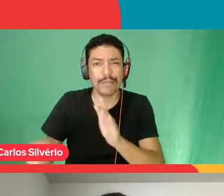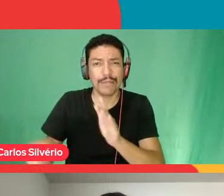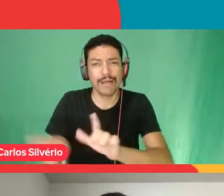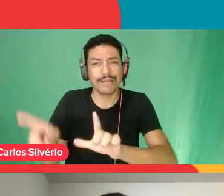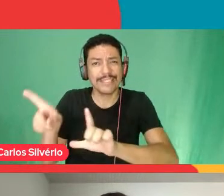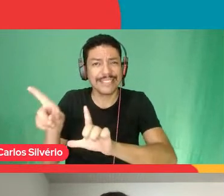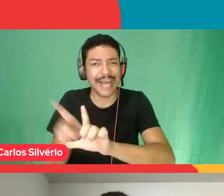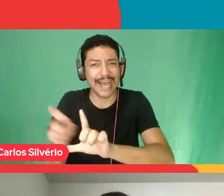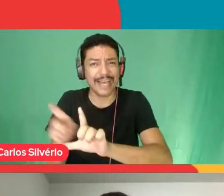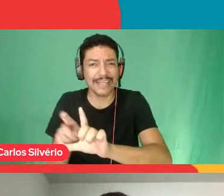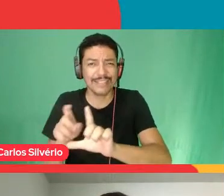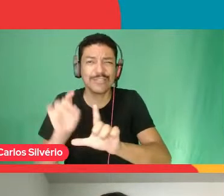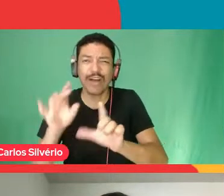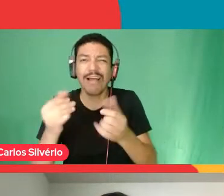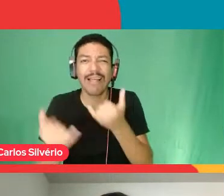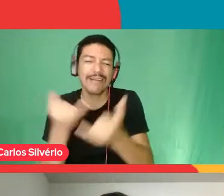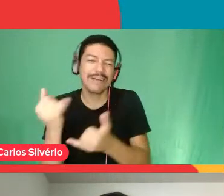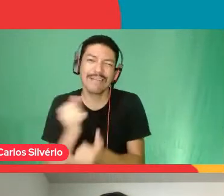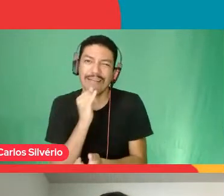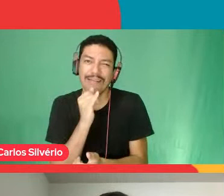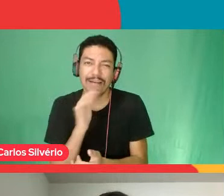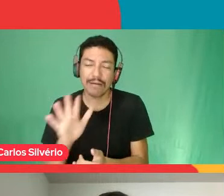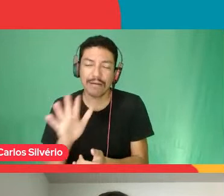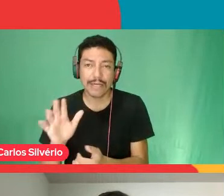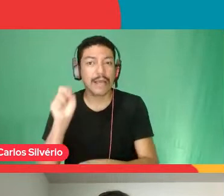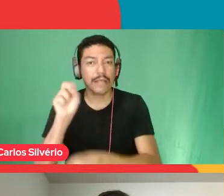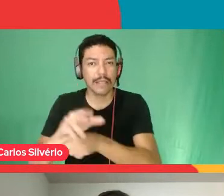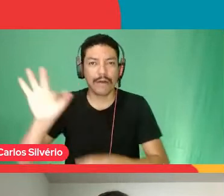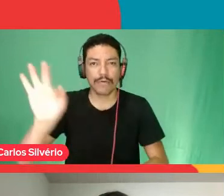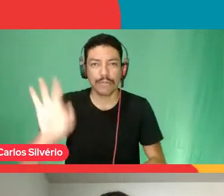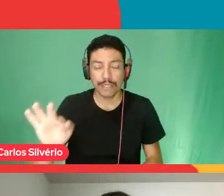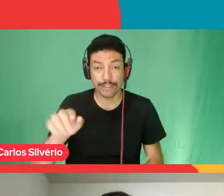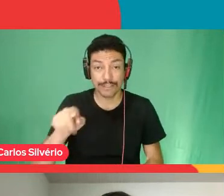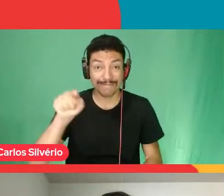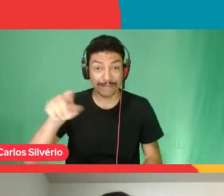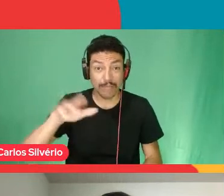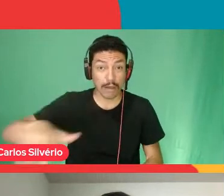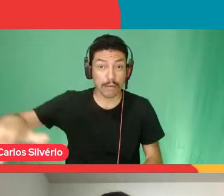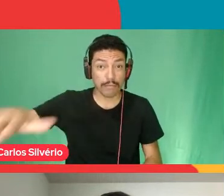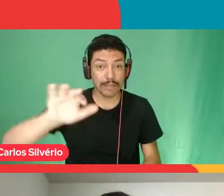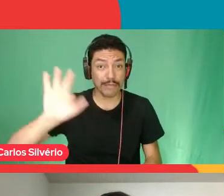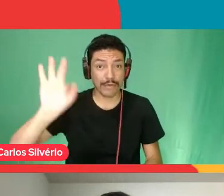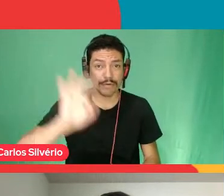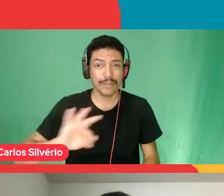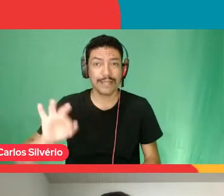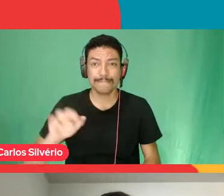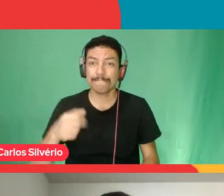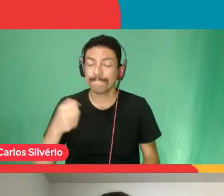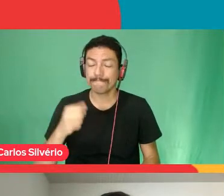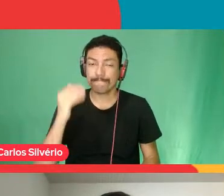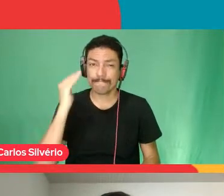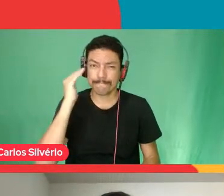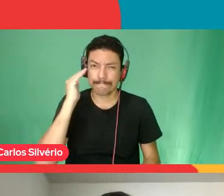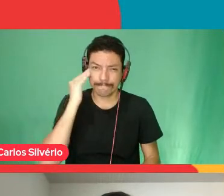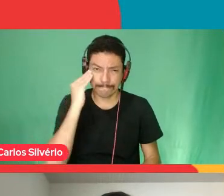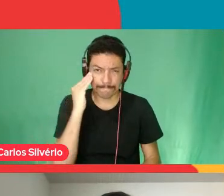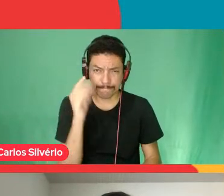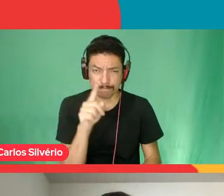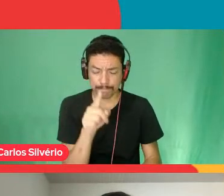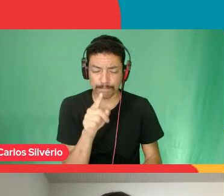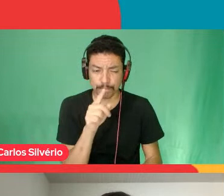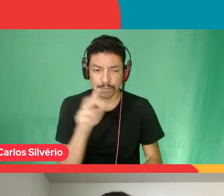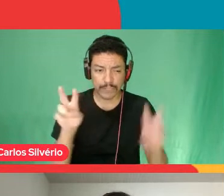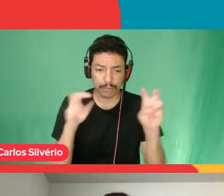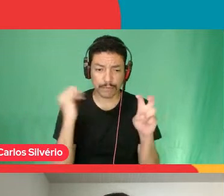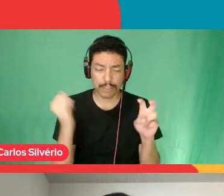brincadeira mesmo, e fui para a faculdade. Chegando no ambiente escolar, eu acho que é uma coisa que a gente precisa colocar para as mulheres como um todo,